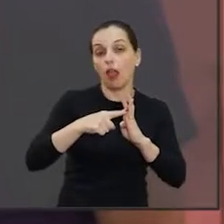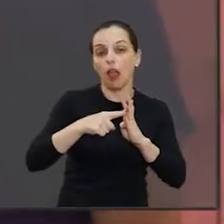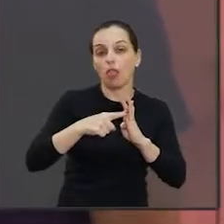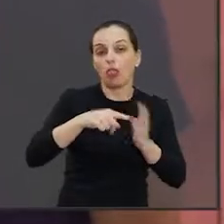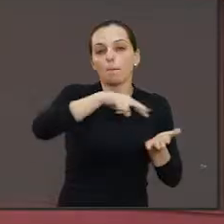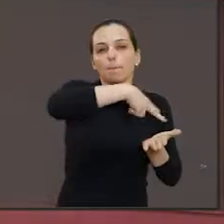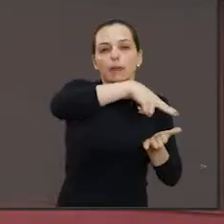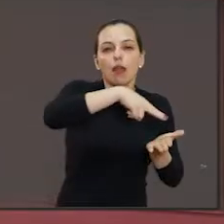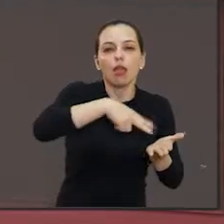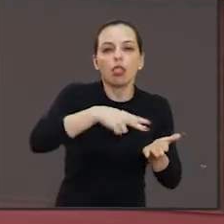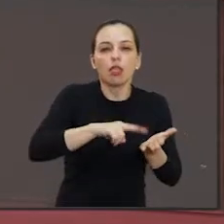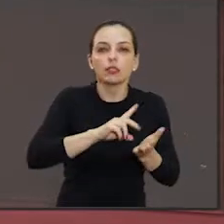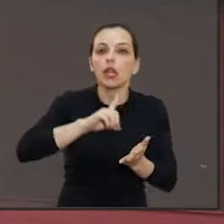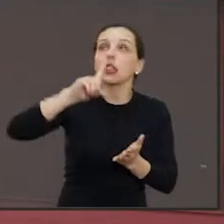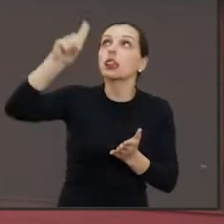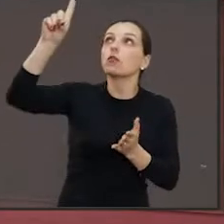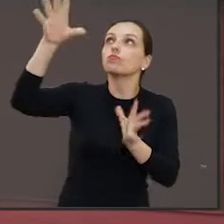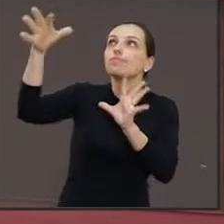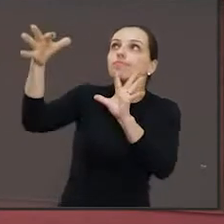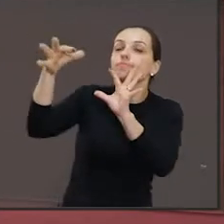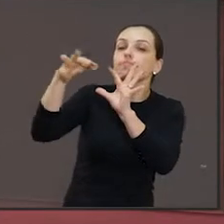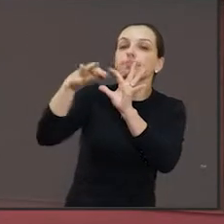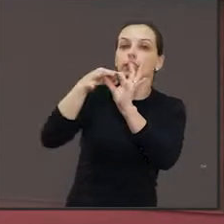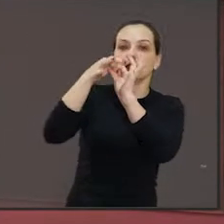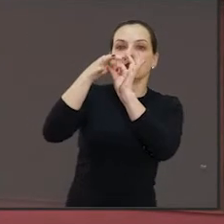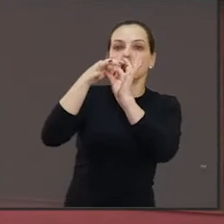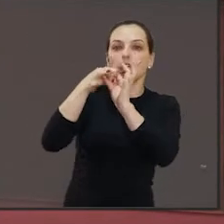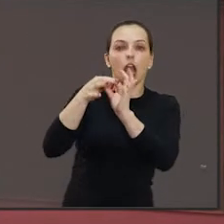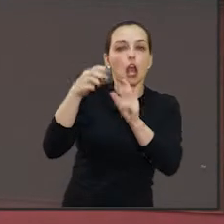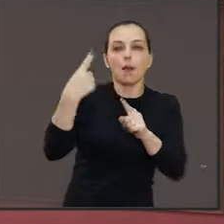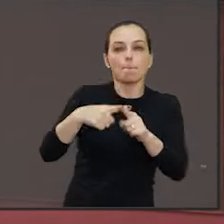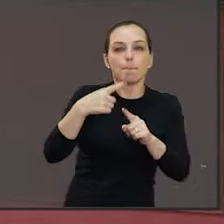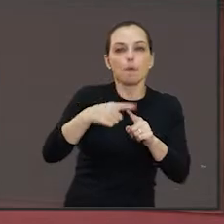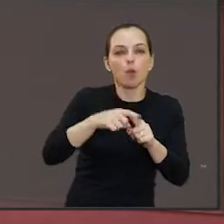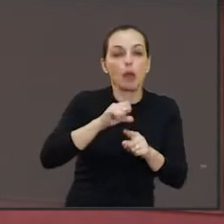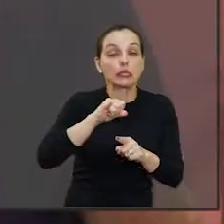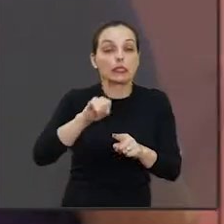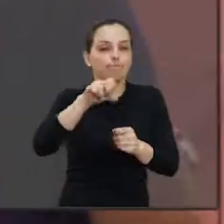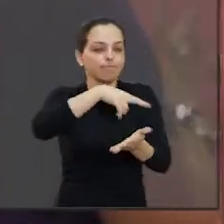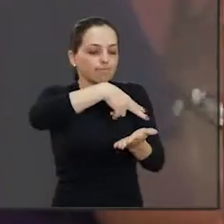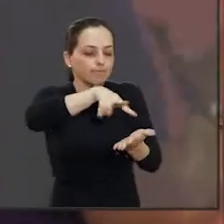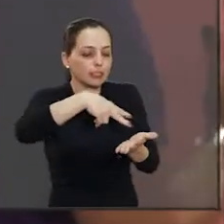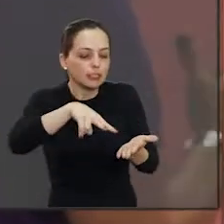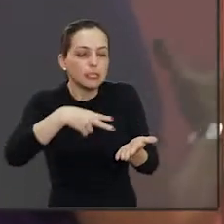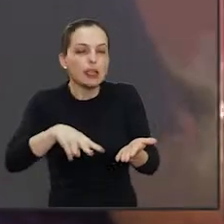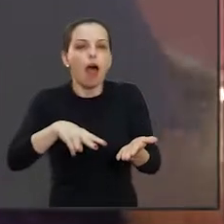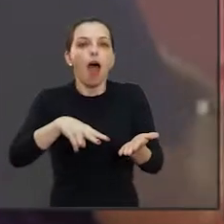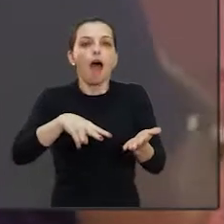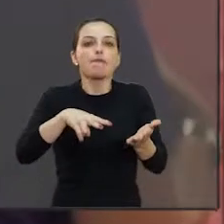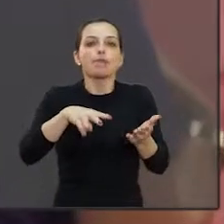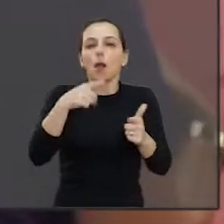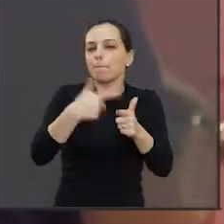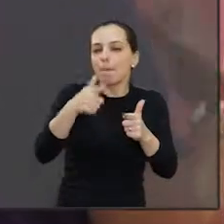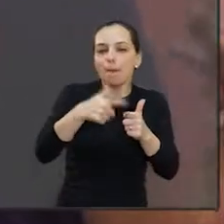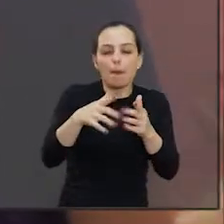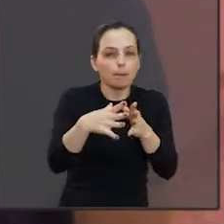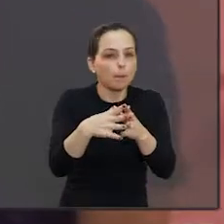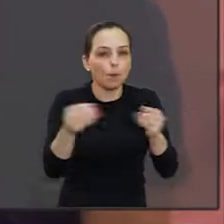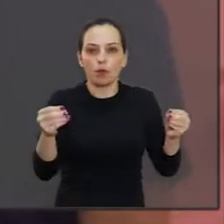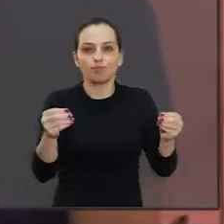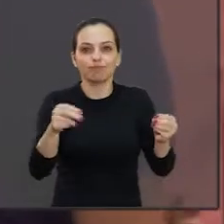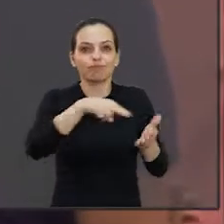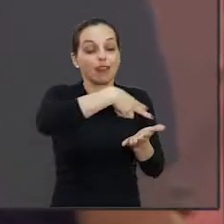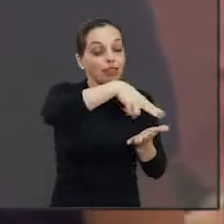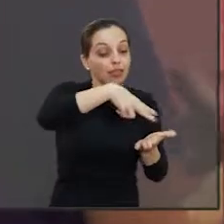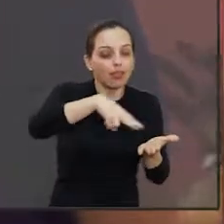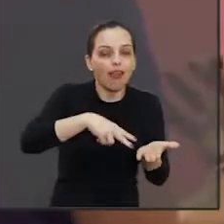é divino. E fora que a dança te faz uma comunhão, eu não falo de Deus, mas eu falo assim, com a energia maior do